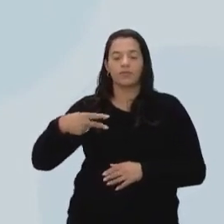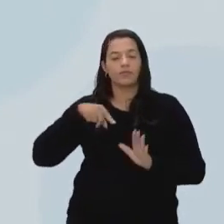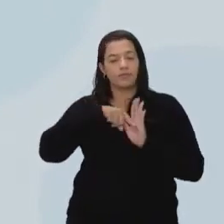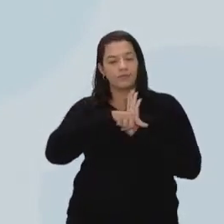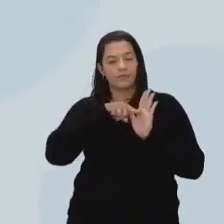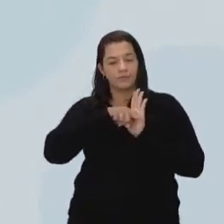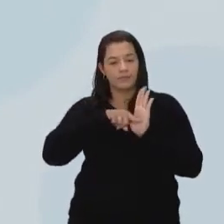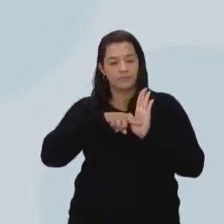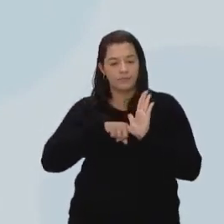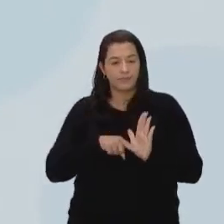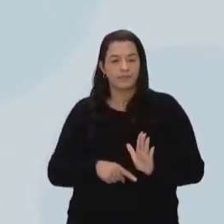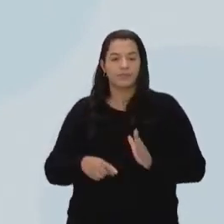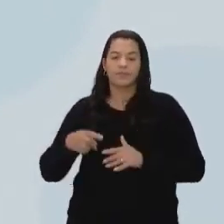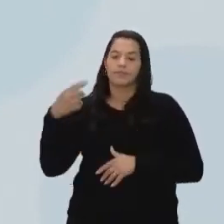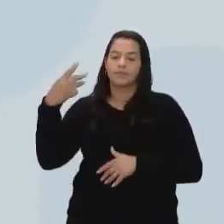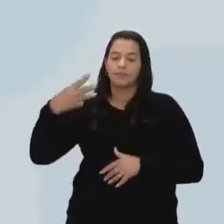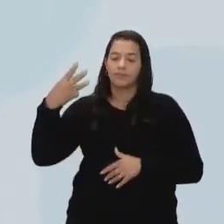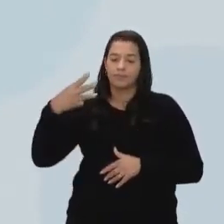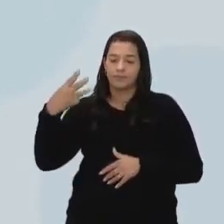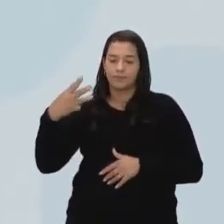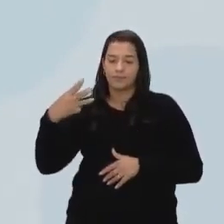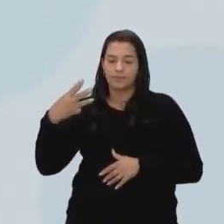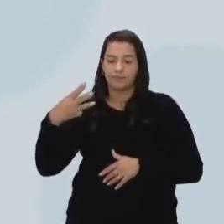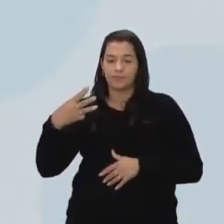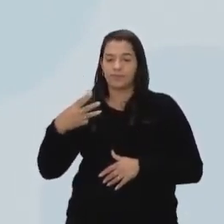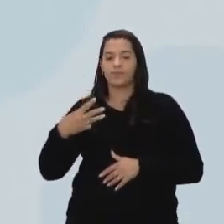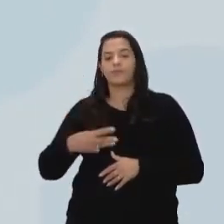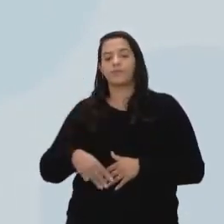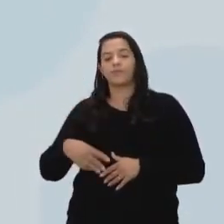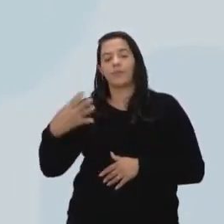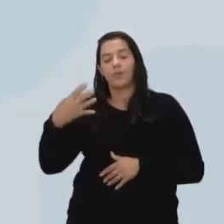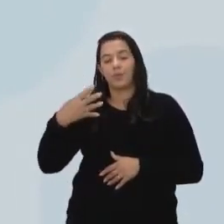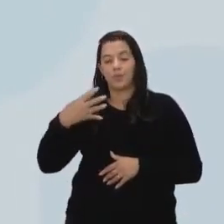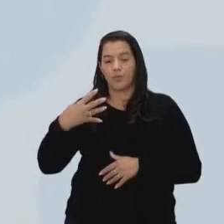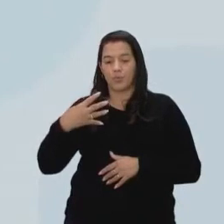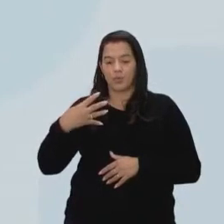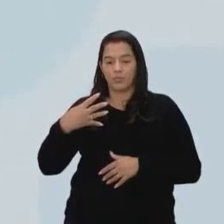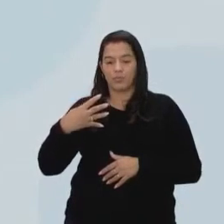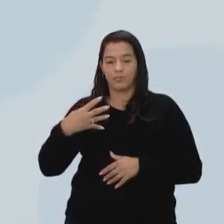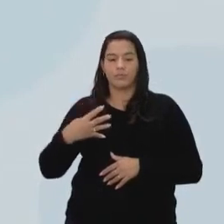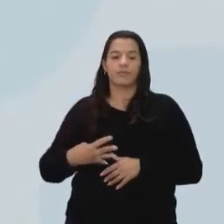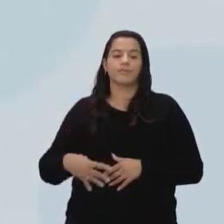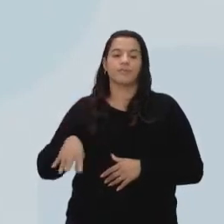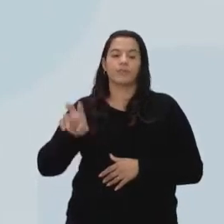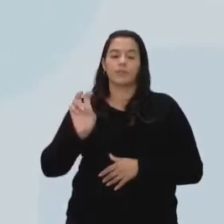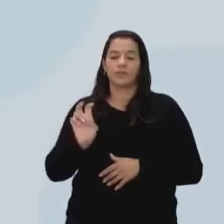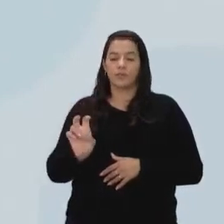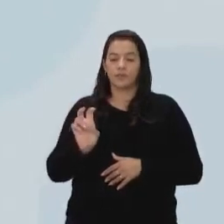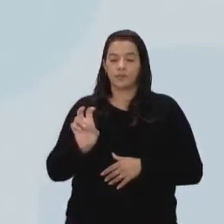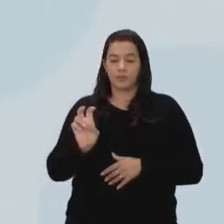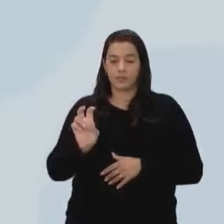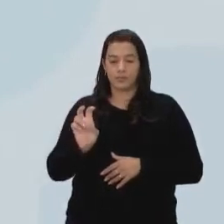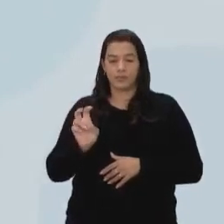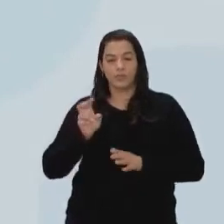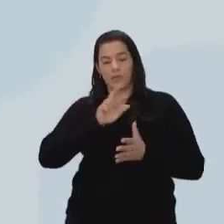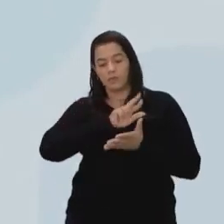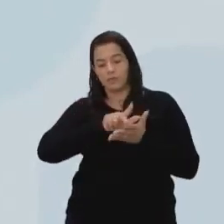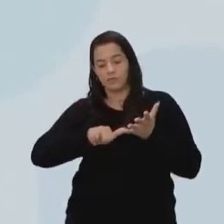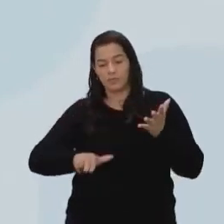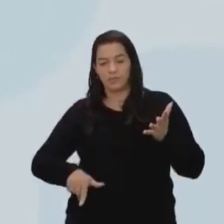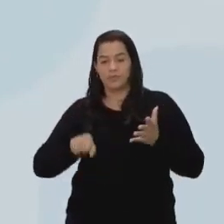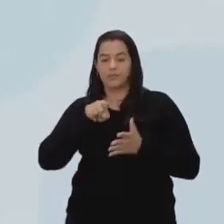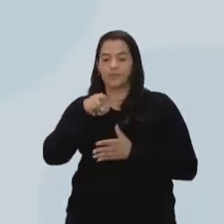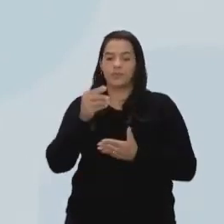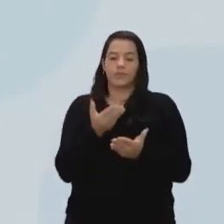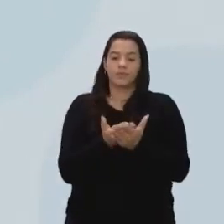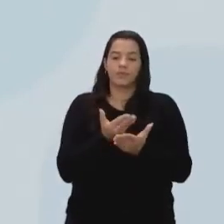cada camada da eletrosfera atômica, o que é a camada de valência de um átomo, qual a definição de ligação iônica e o que é